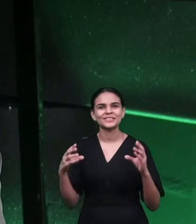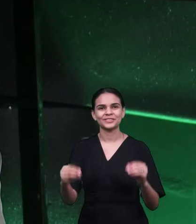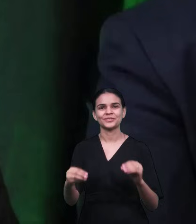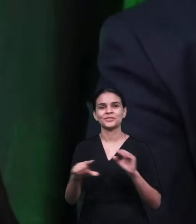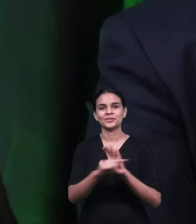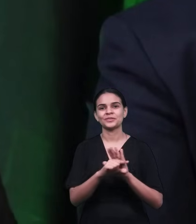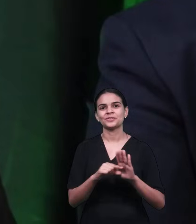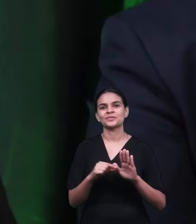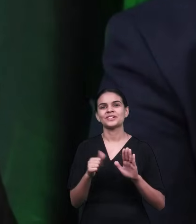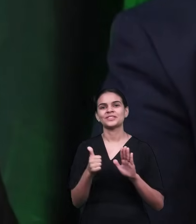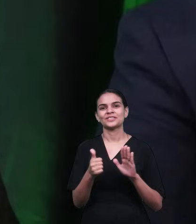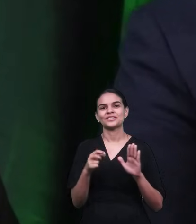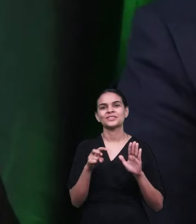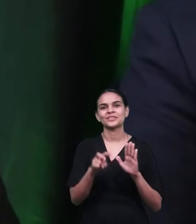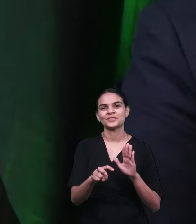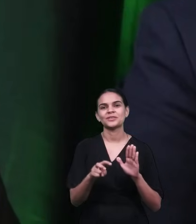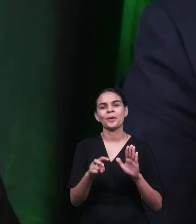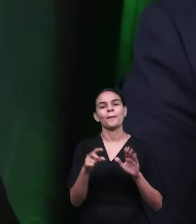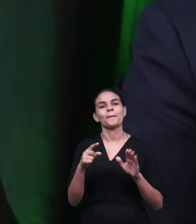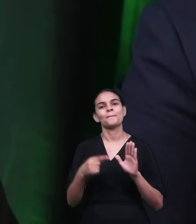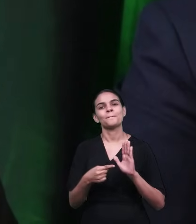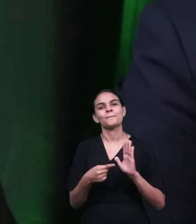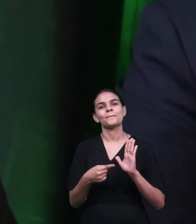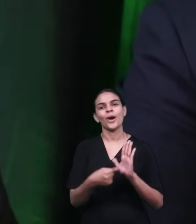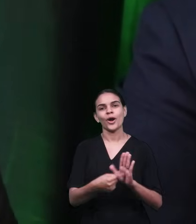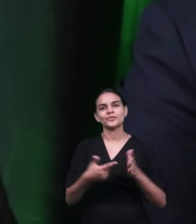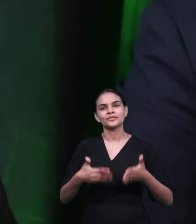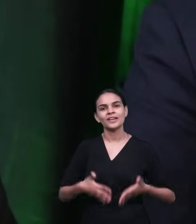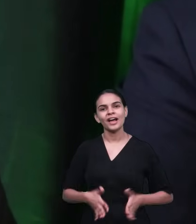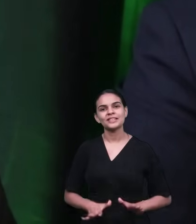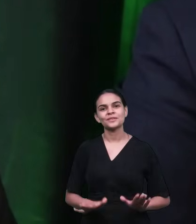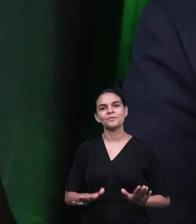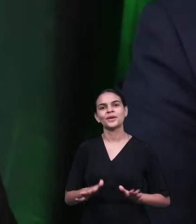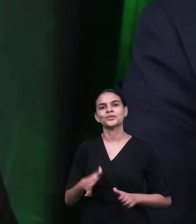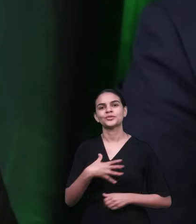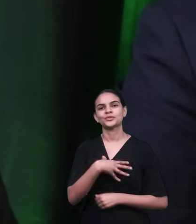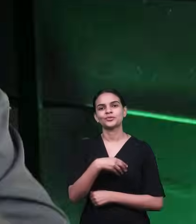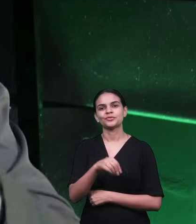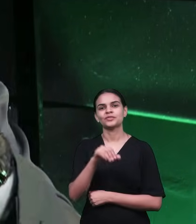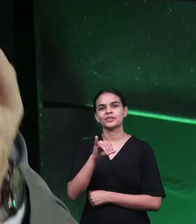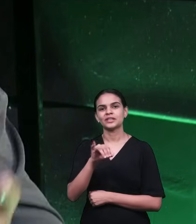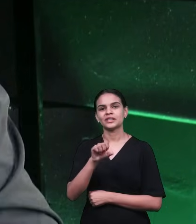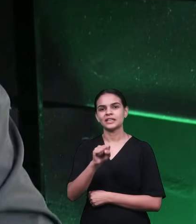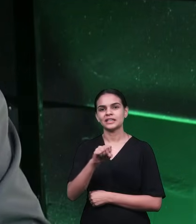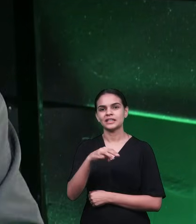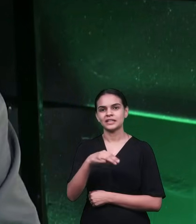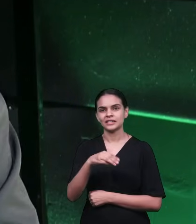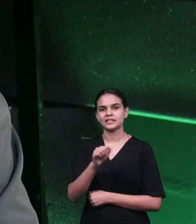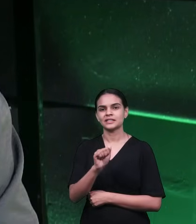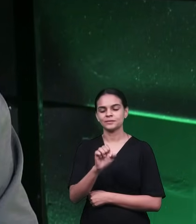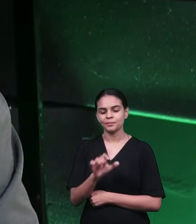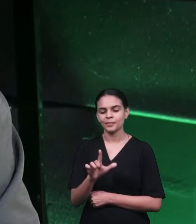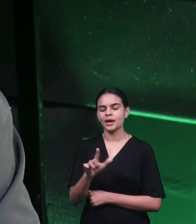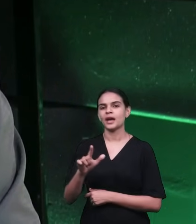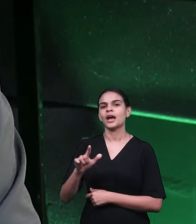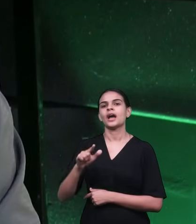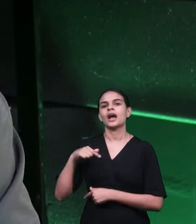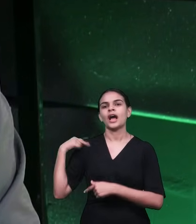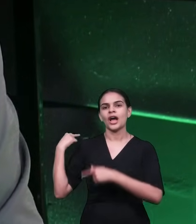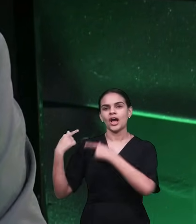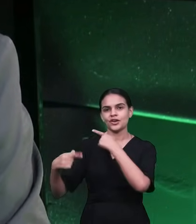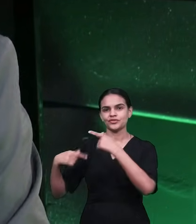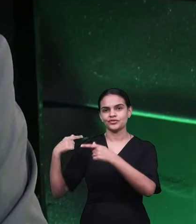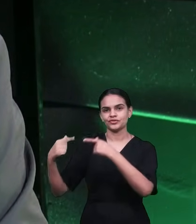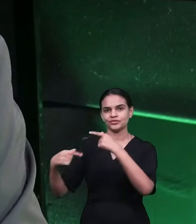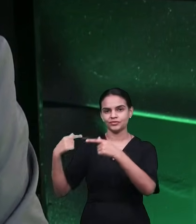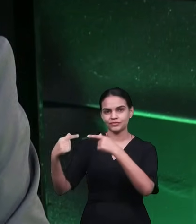Ismael, né, o filho de Agar e Abraão. Vai dar origem aos ismaelitas, e nós vamos ver isso lá. Isso, a geração dos árabes, né?